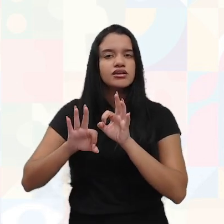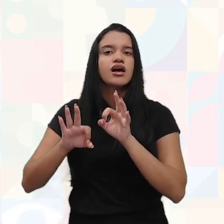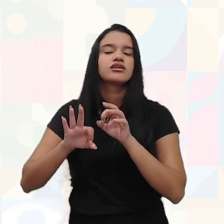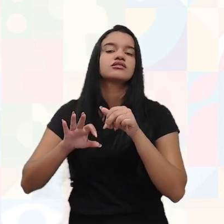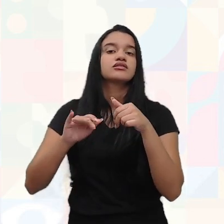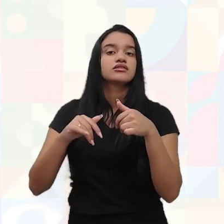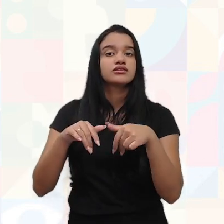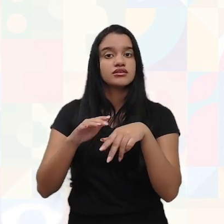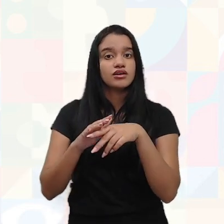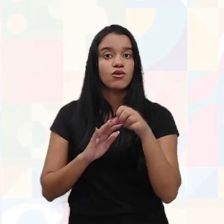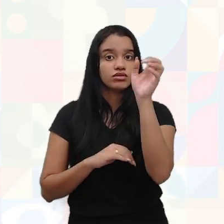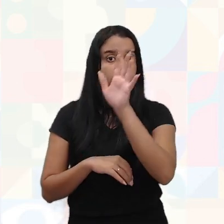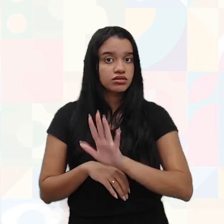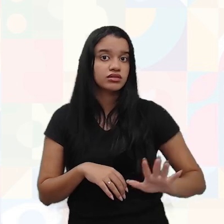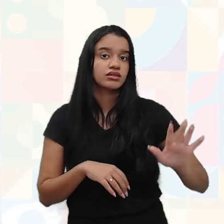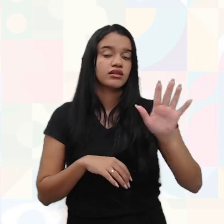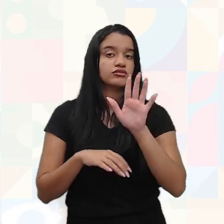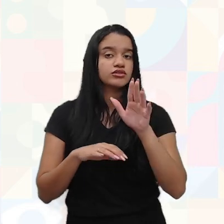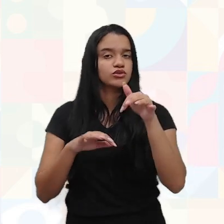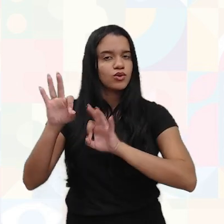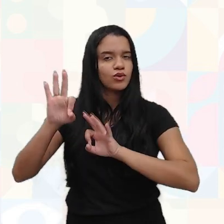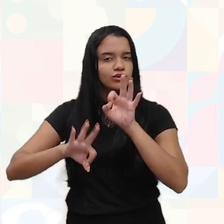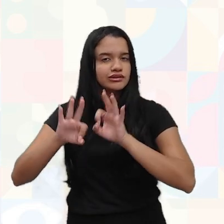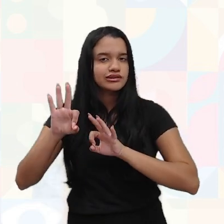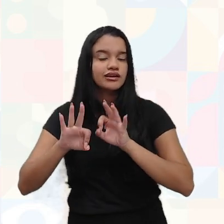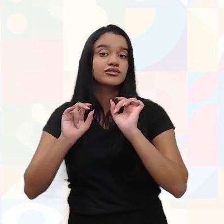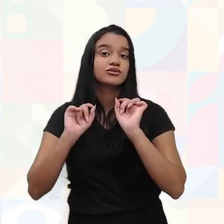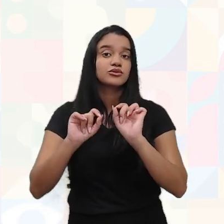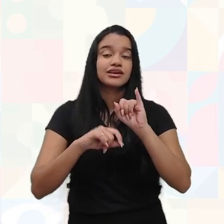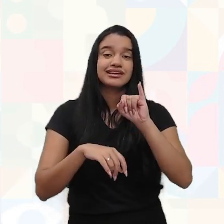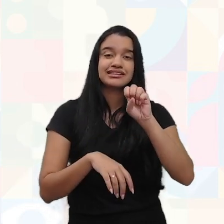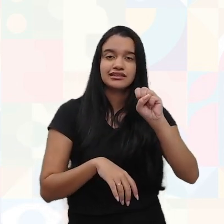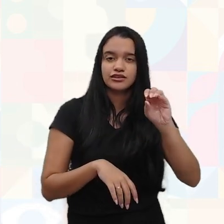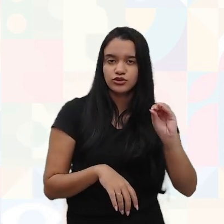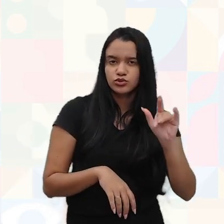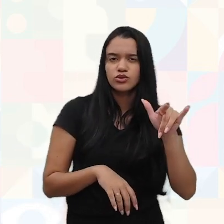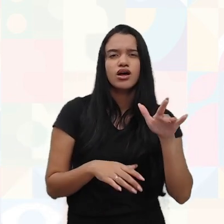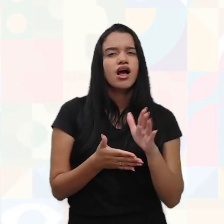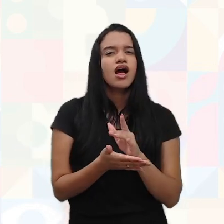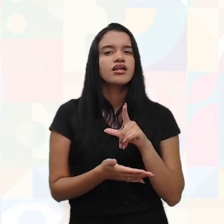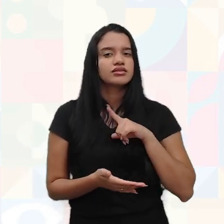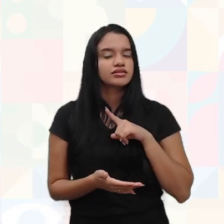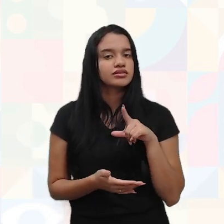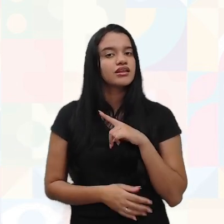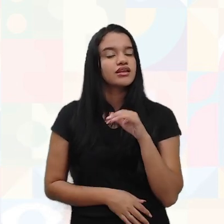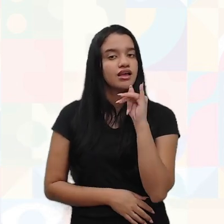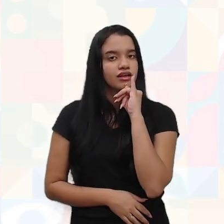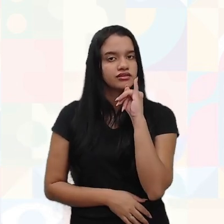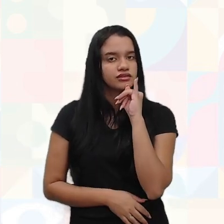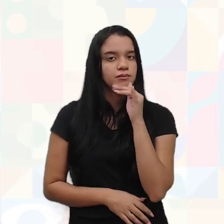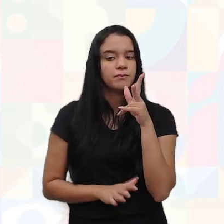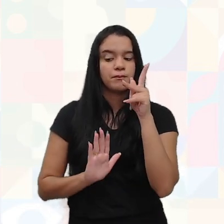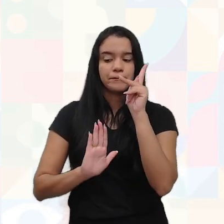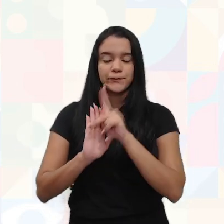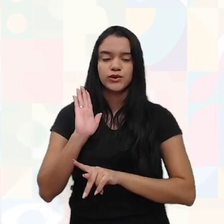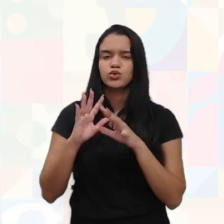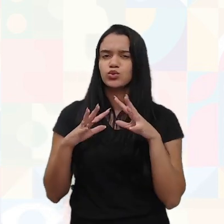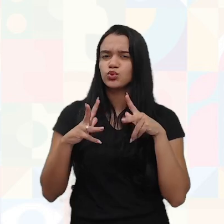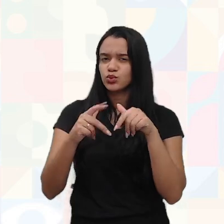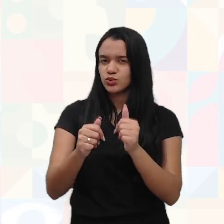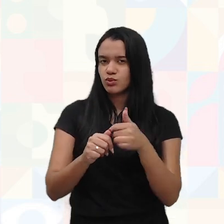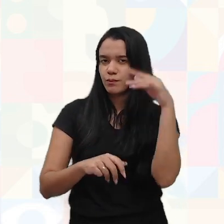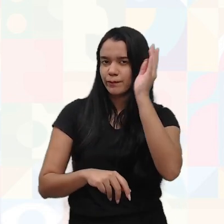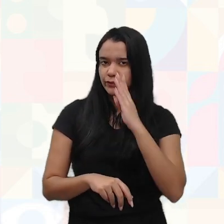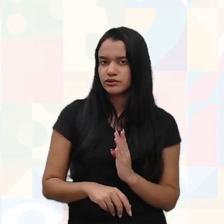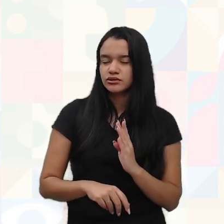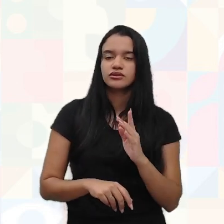ISO, né? Então a gente tem aqui também do lado alguns exemplos de projetos que não são todos brasileiros. A